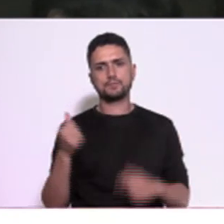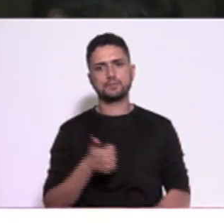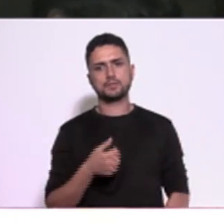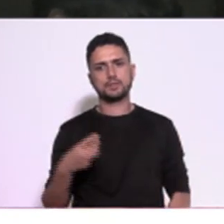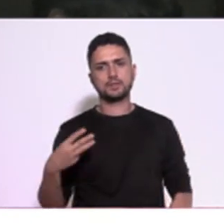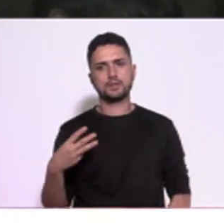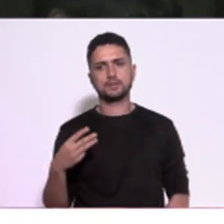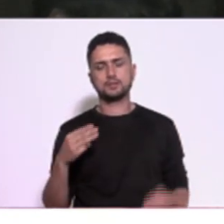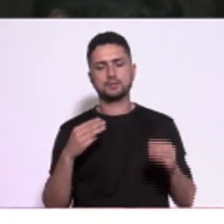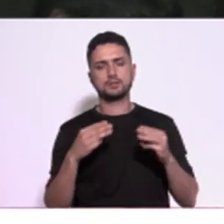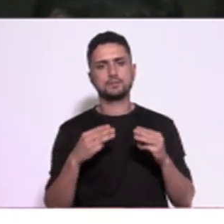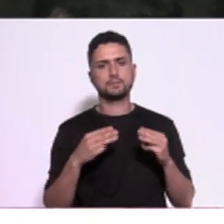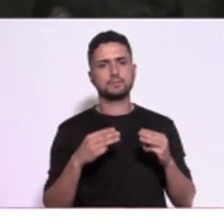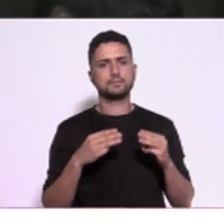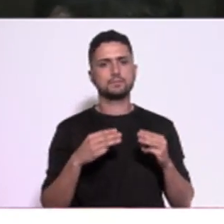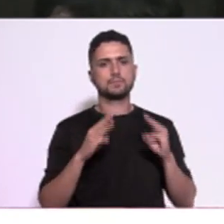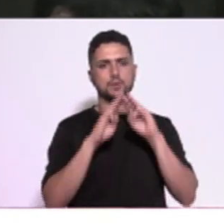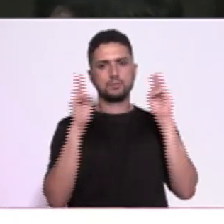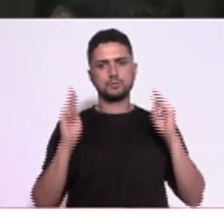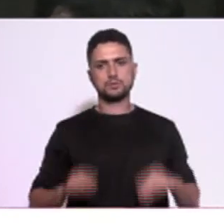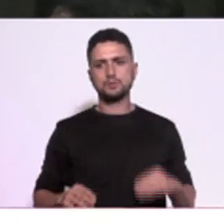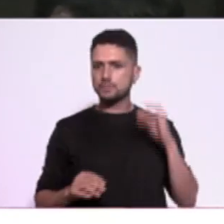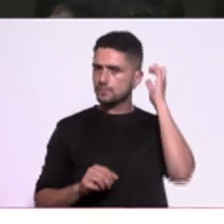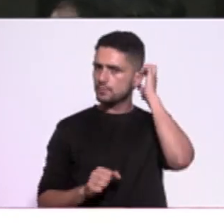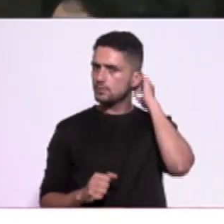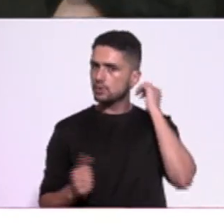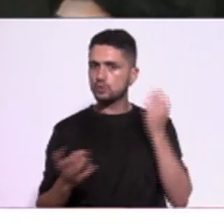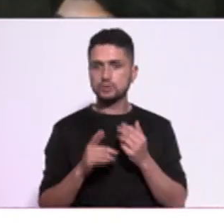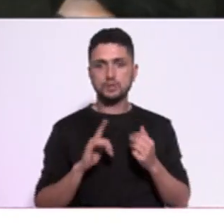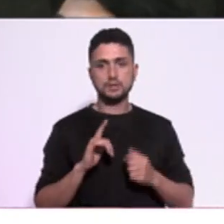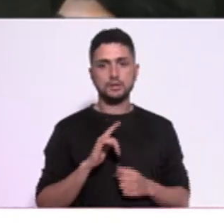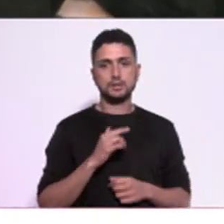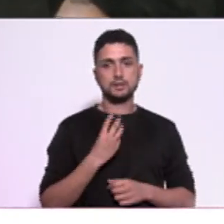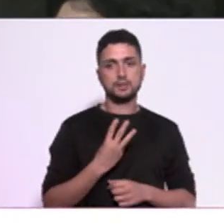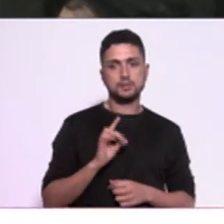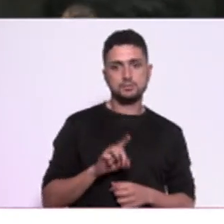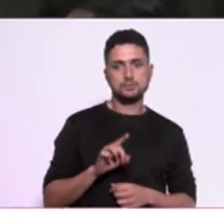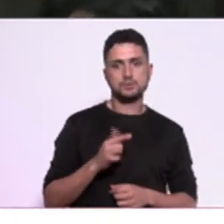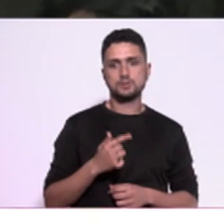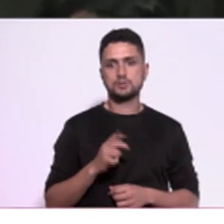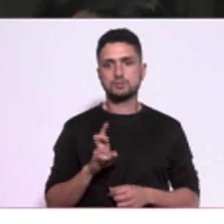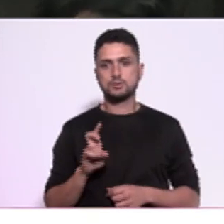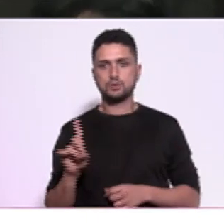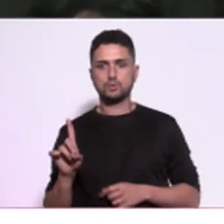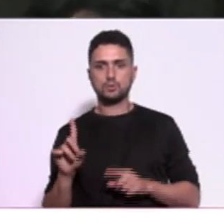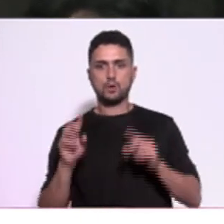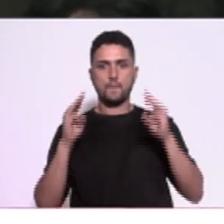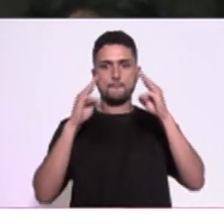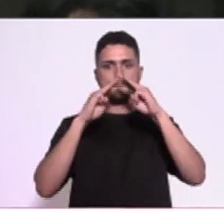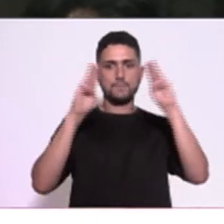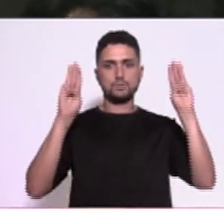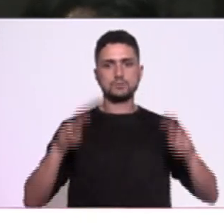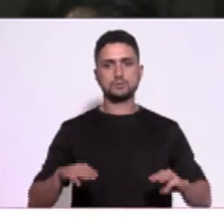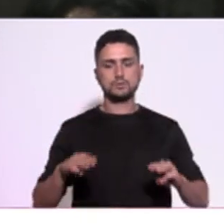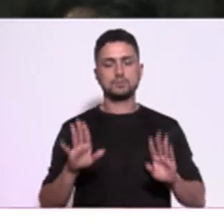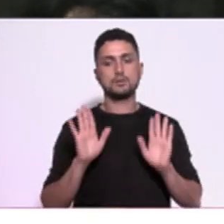nós temos um total de 3.751 museus nesse país. Portanto, mais